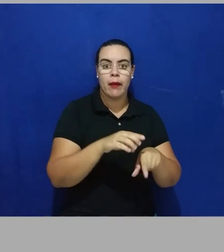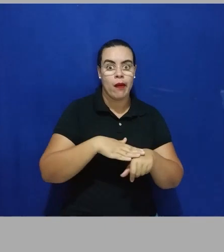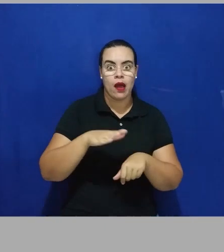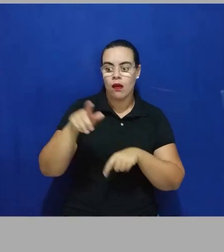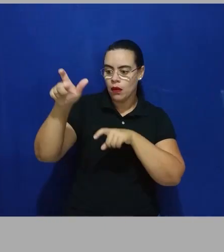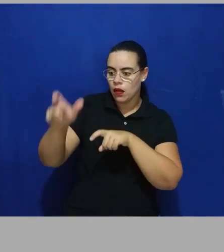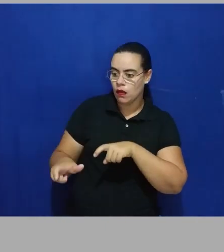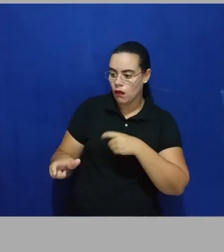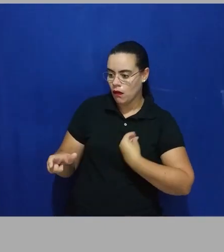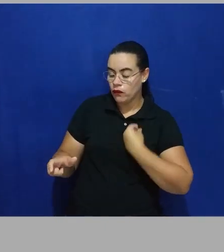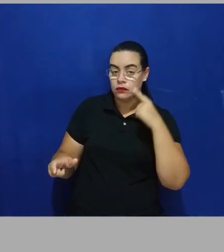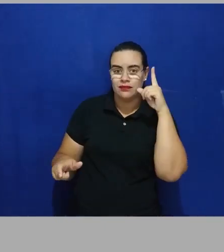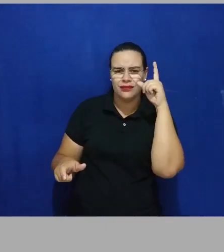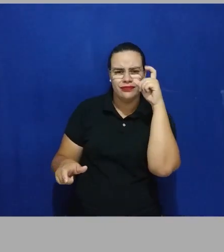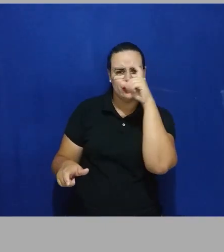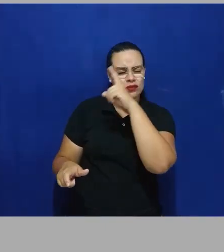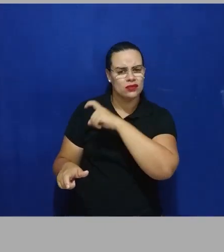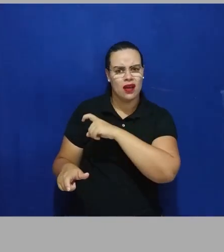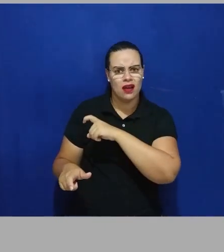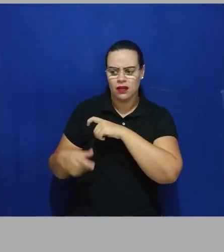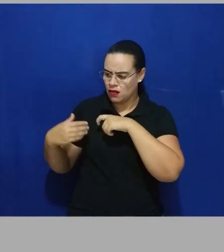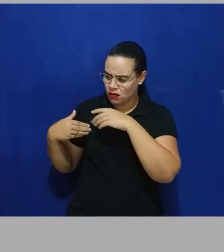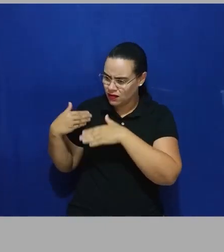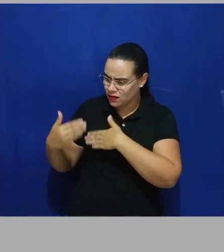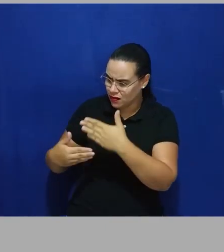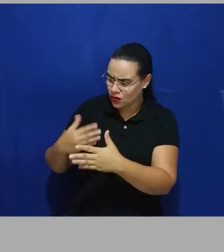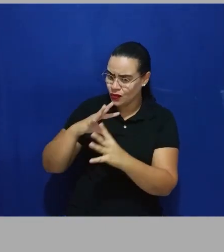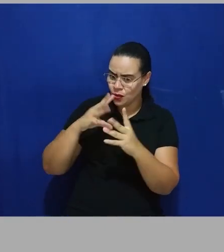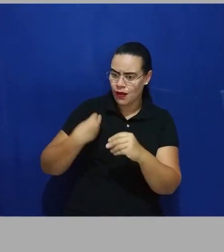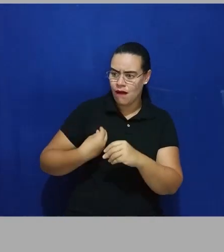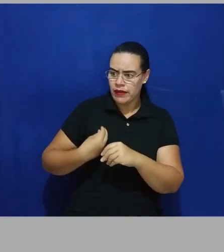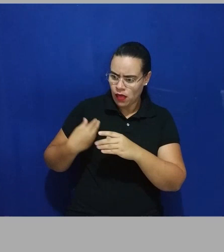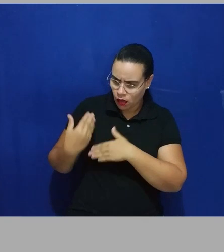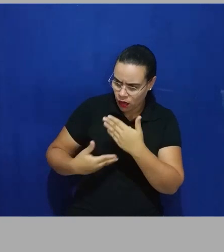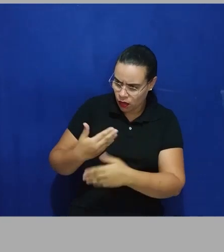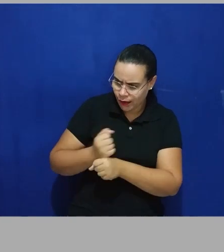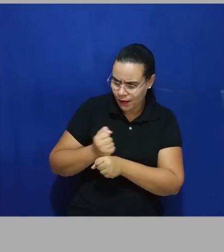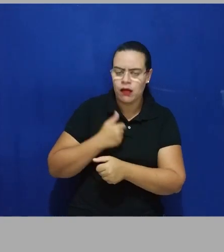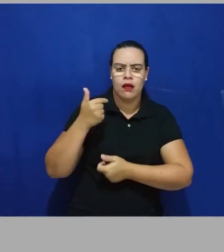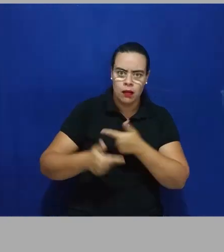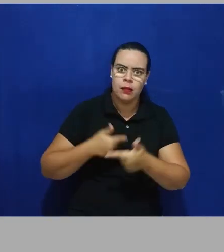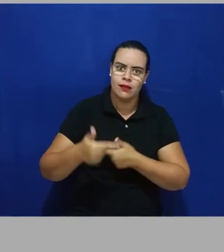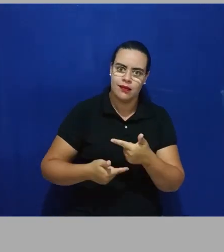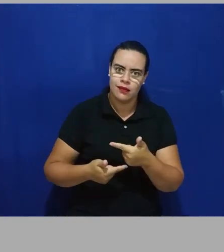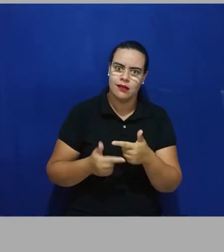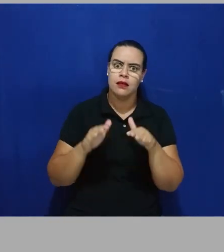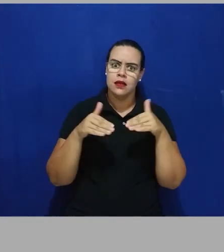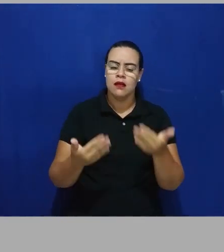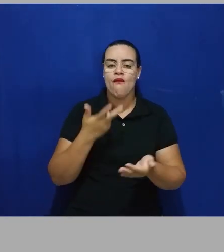toda a sua vida trabalhando. Então, falar de pessoas de mais idade é trazer um